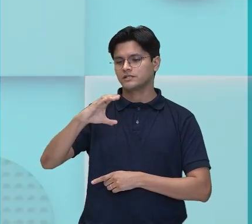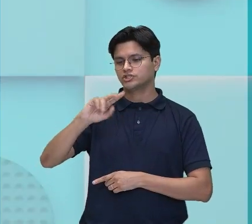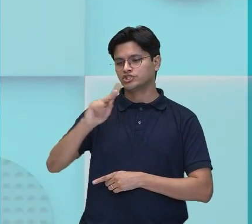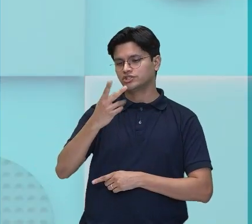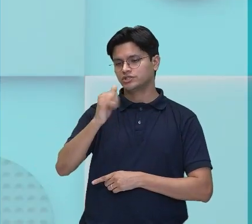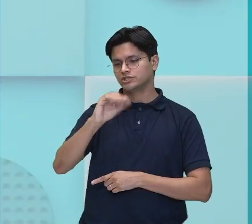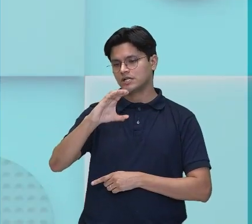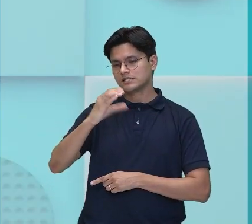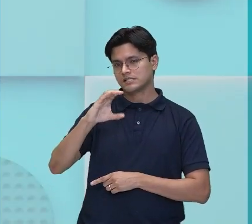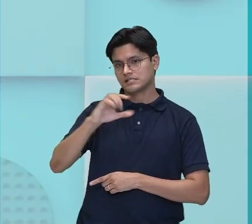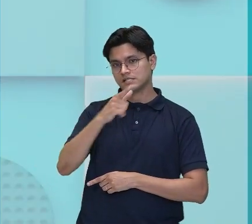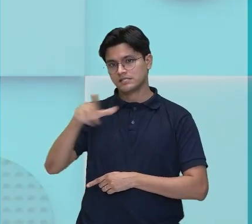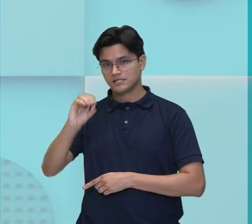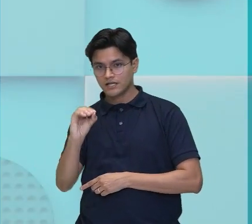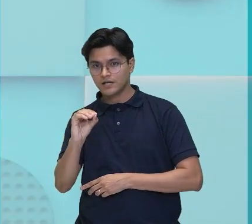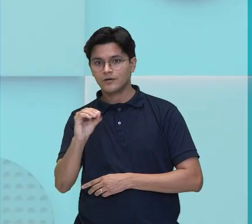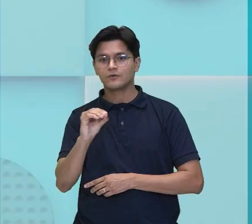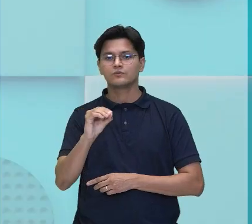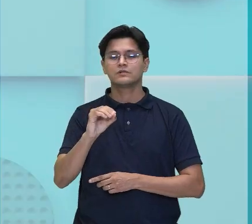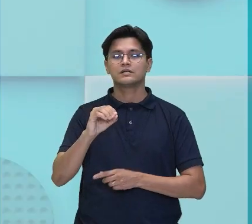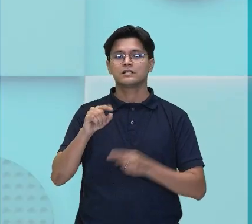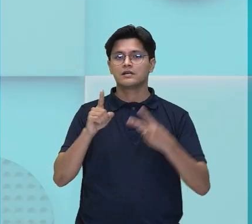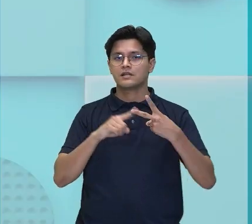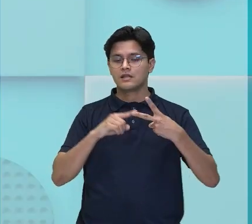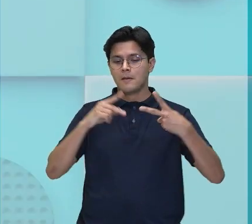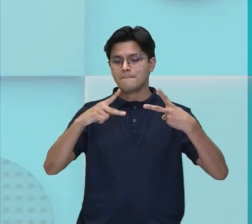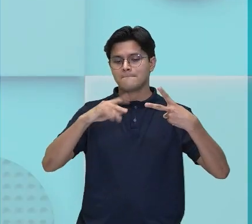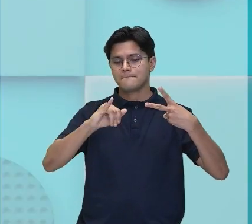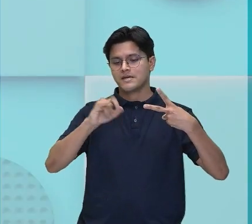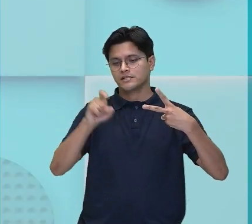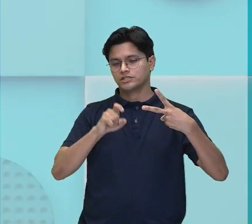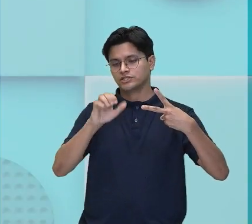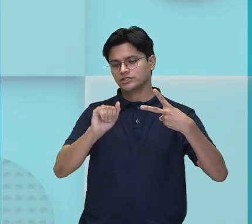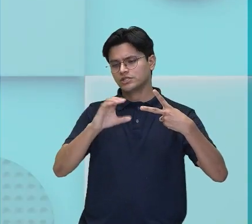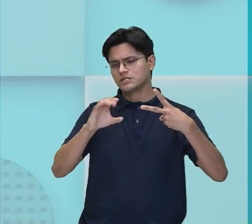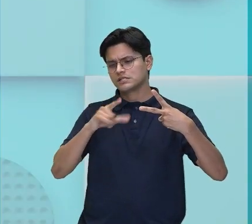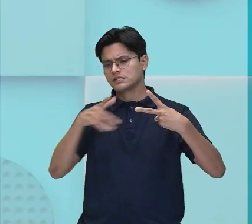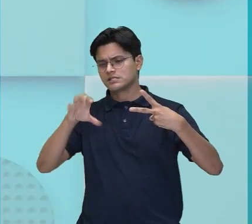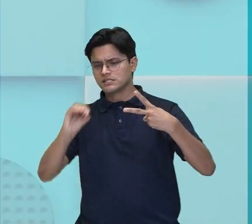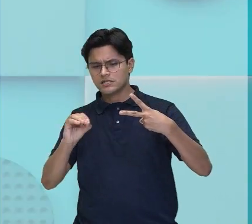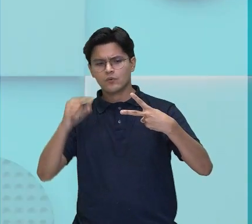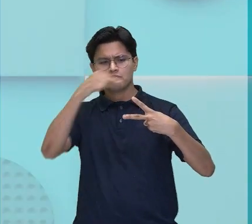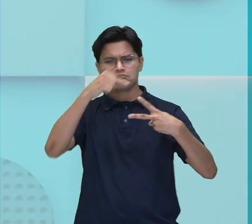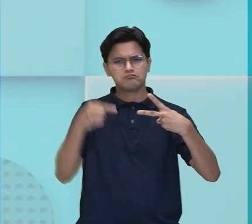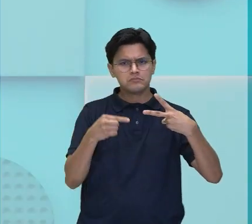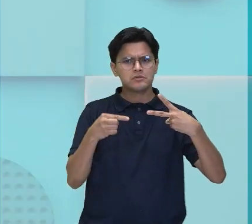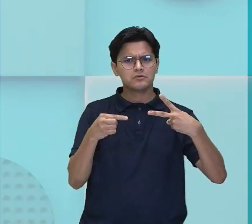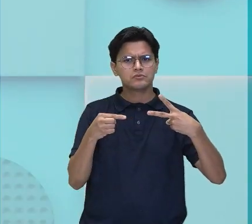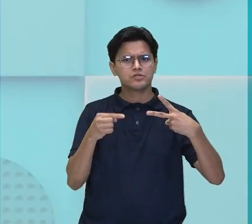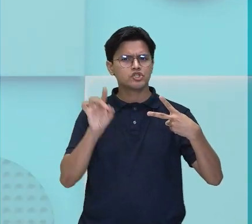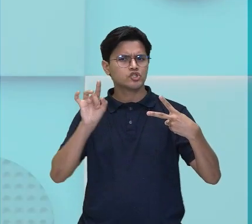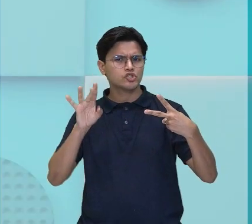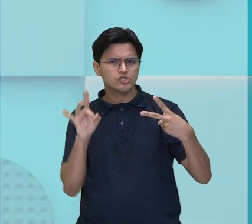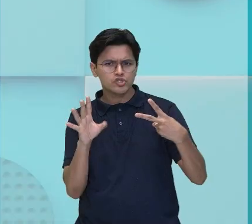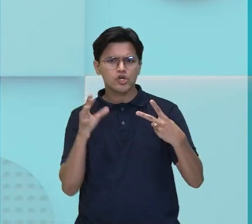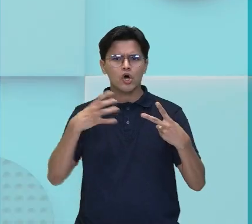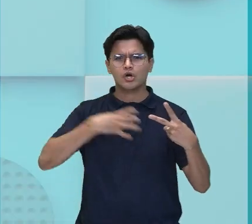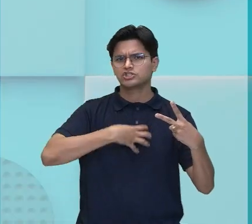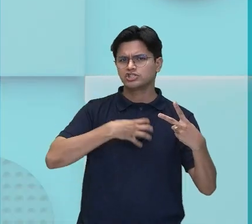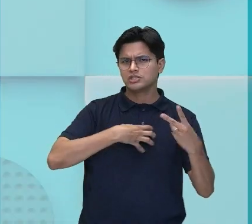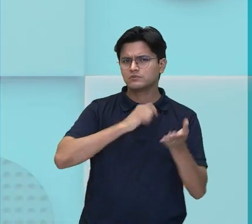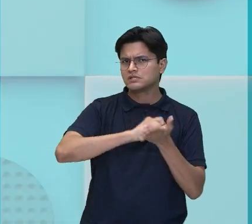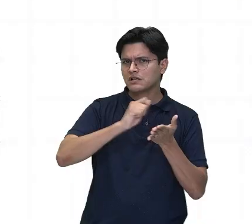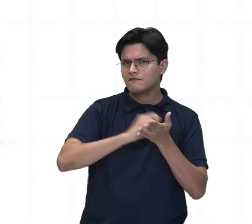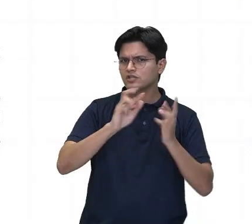diferente. Vamos verificar se é só a grafia que é diferente ou o significado, como ela se expressa, é diferente também ou é a mesma